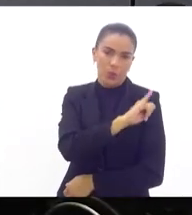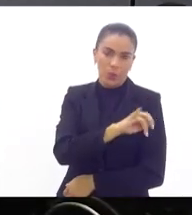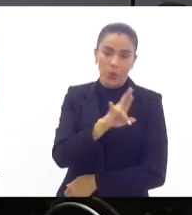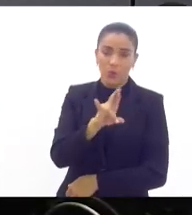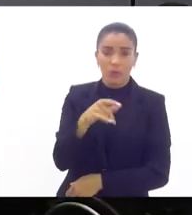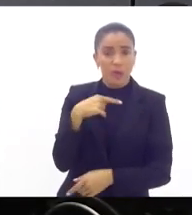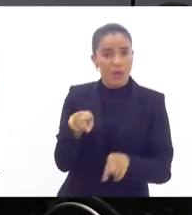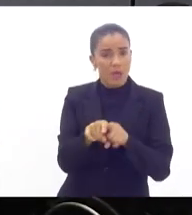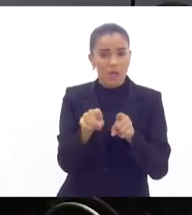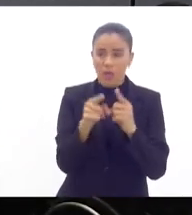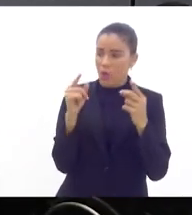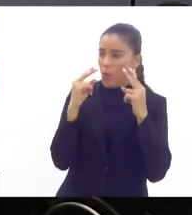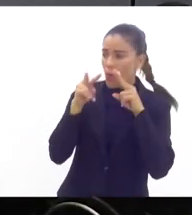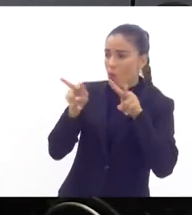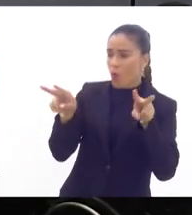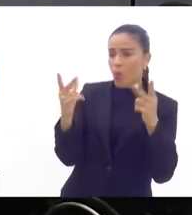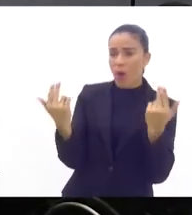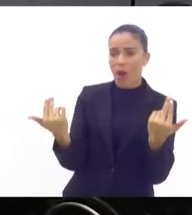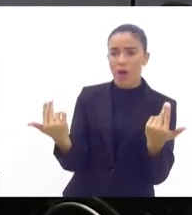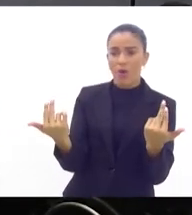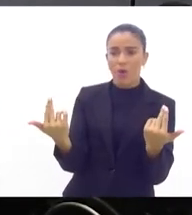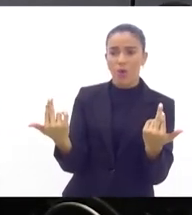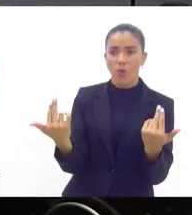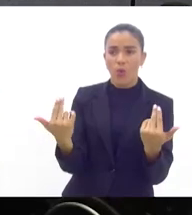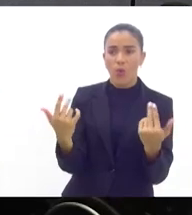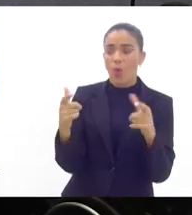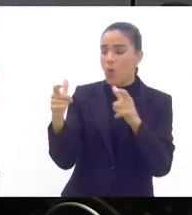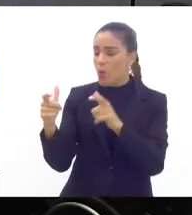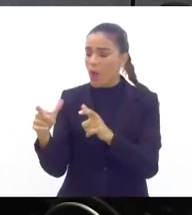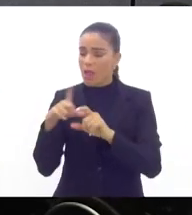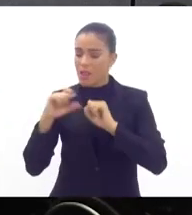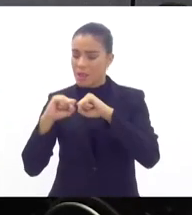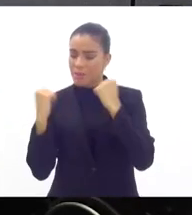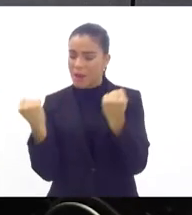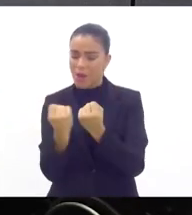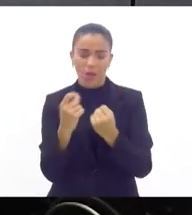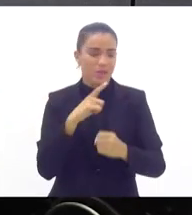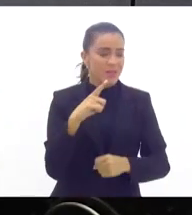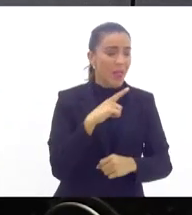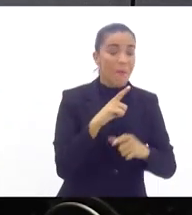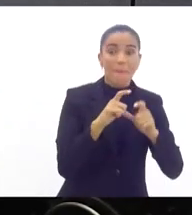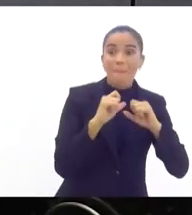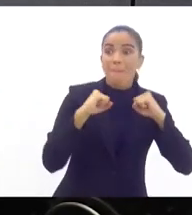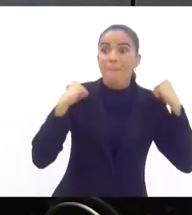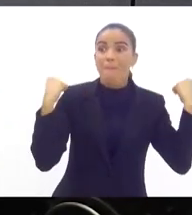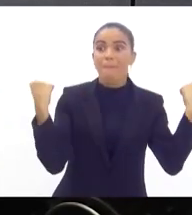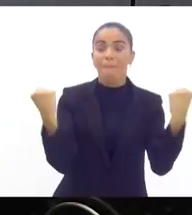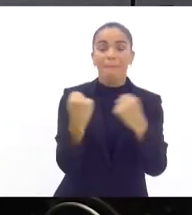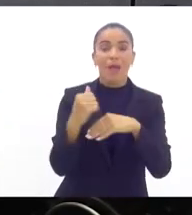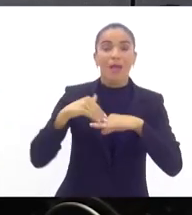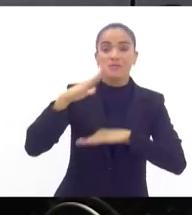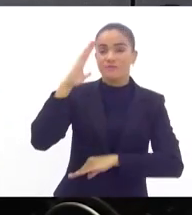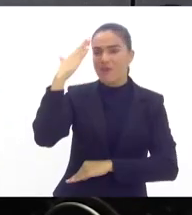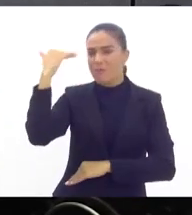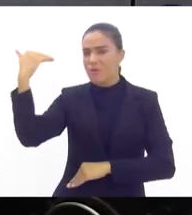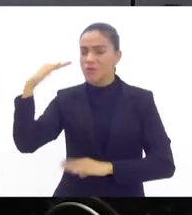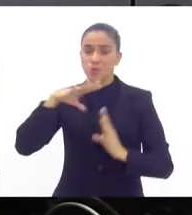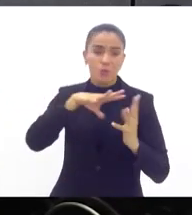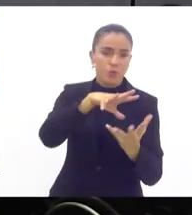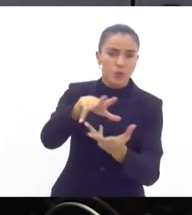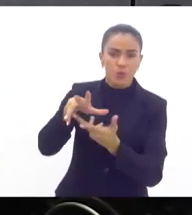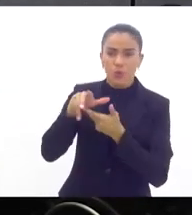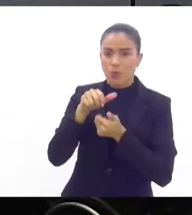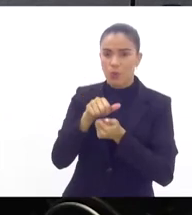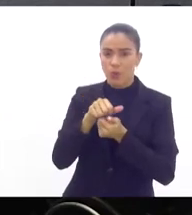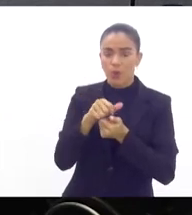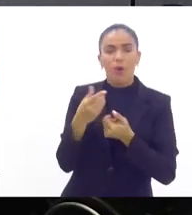Janeiro da mesma forma a capital o lugar onde tem o Maracanã onde tem o maior equipamento esportivo do mundo encara da mesma forma